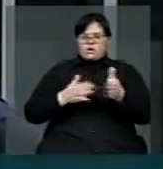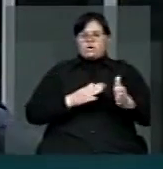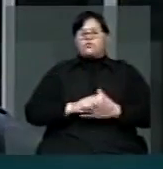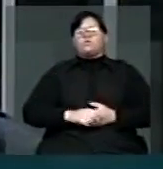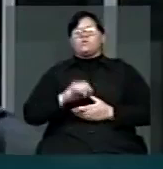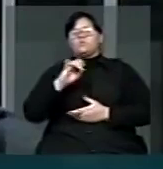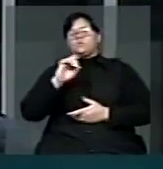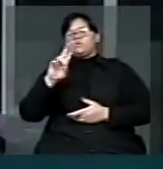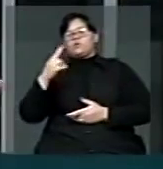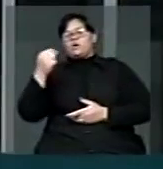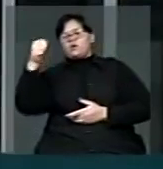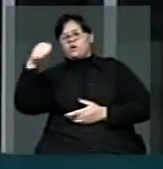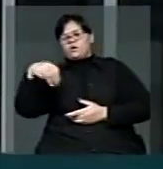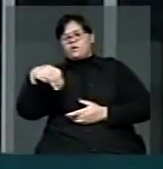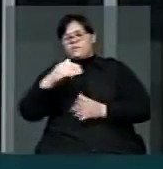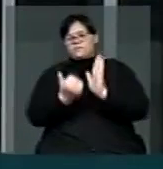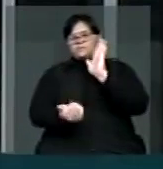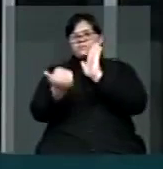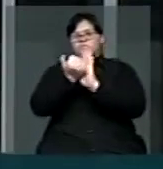cresceu